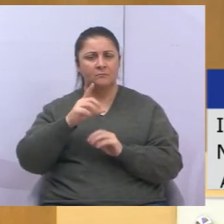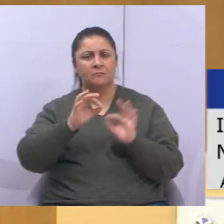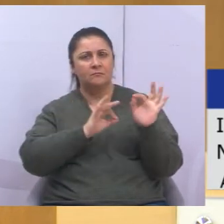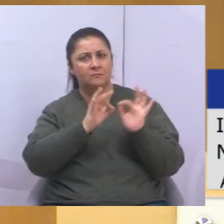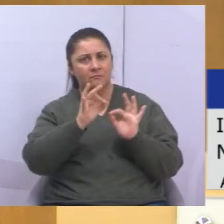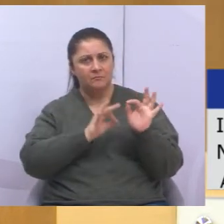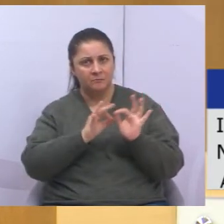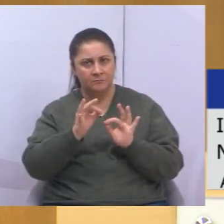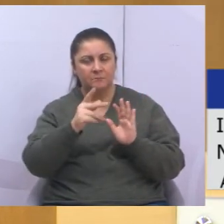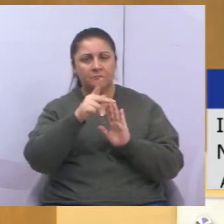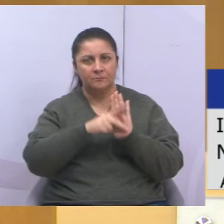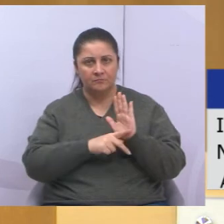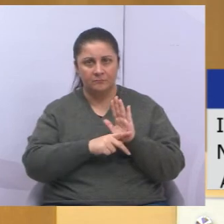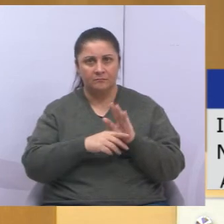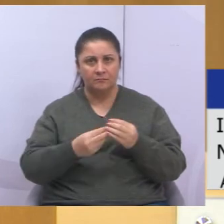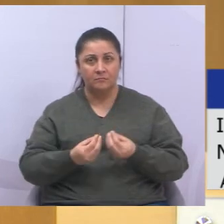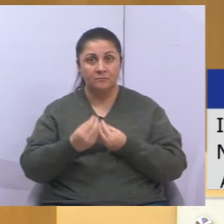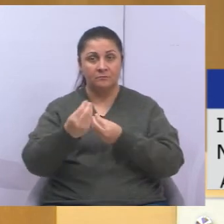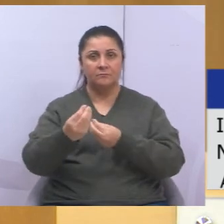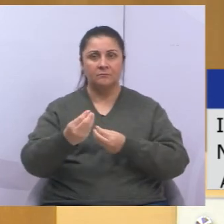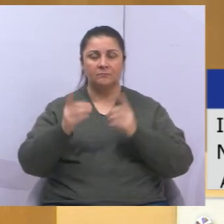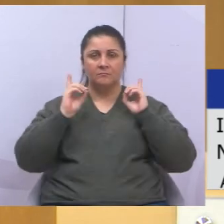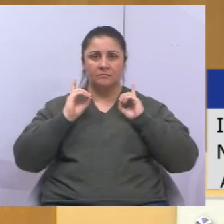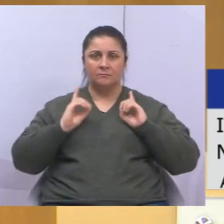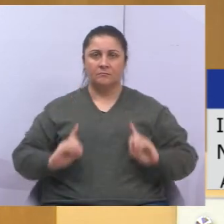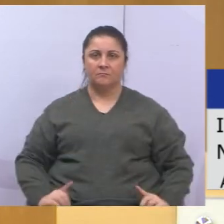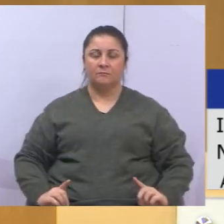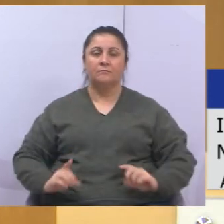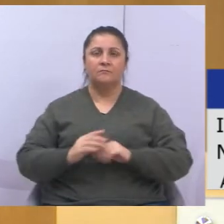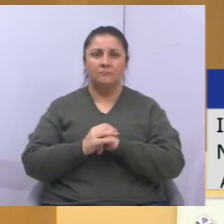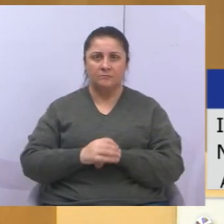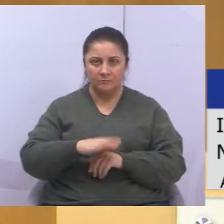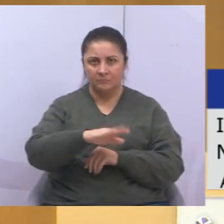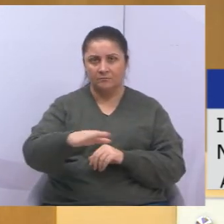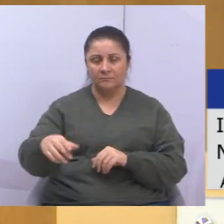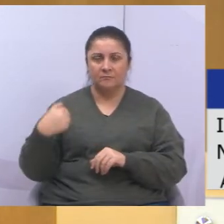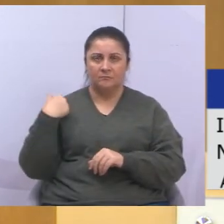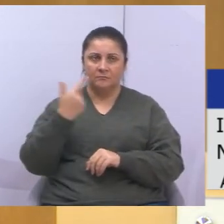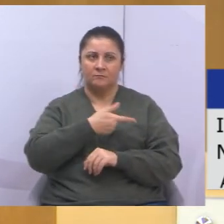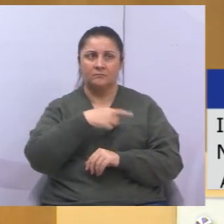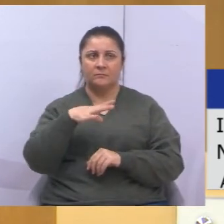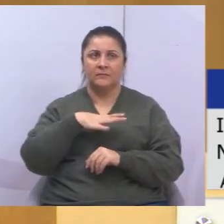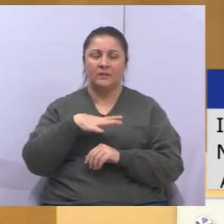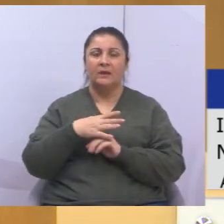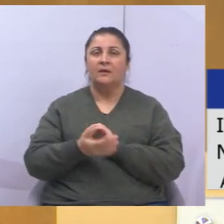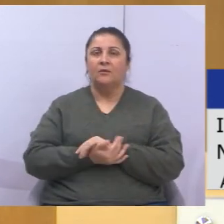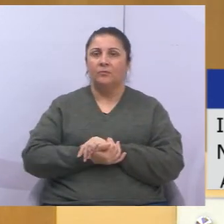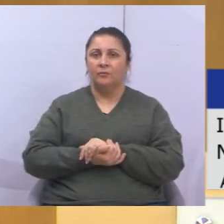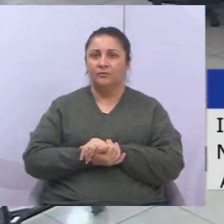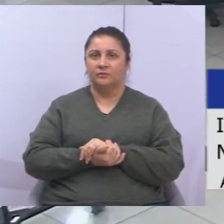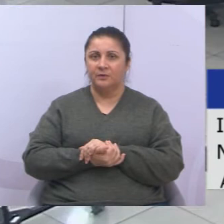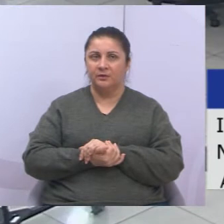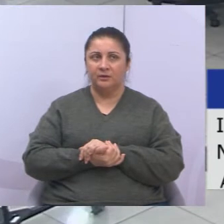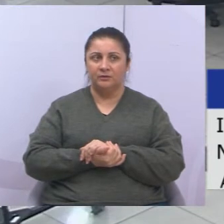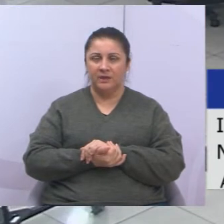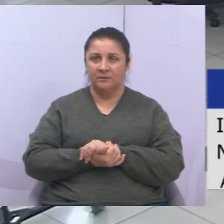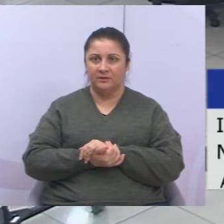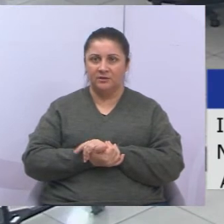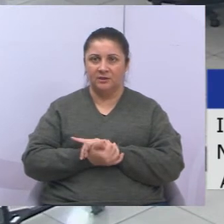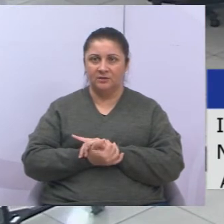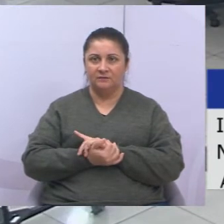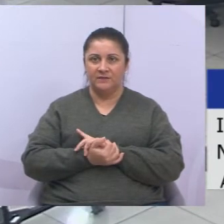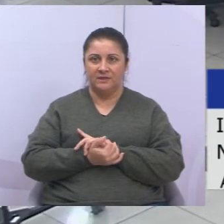projetos que garantam a dignidade das crianças do nosso município. É a nossa contribuição.